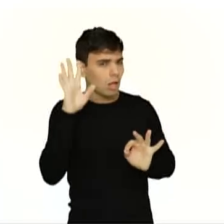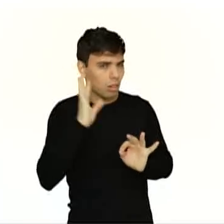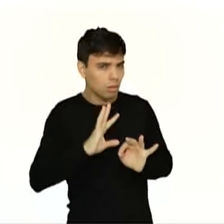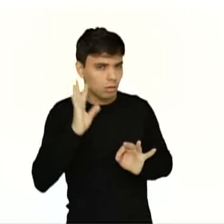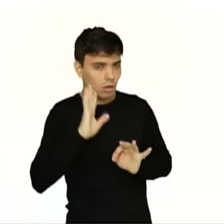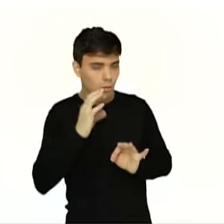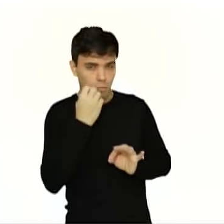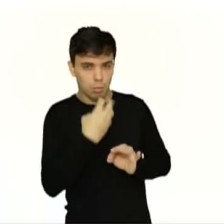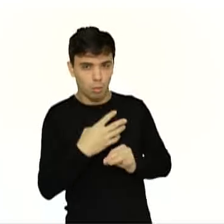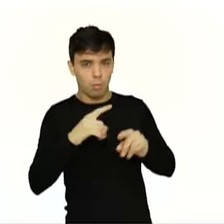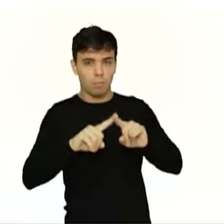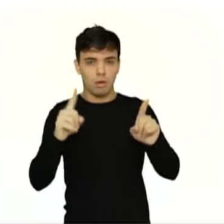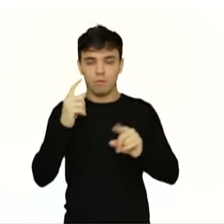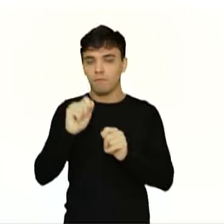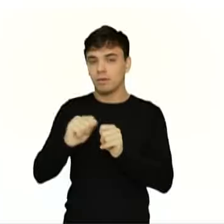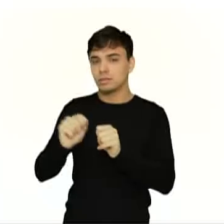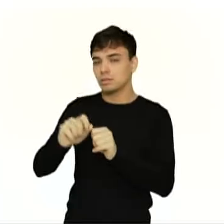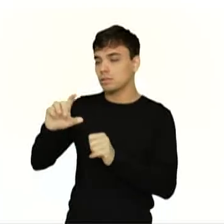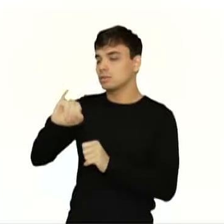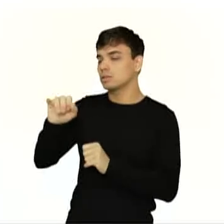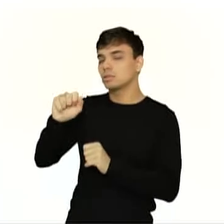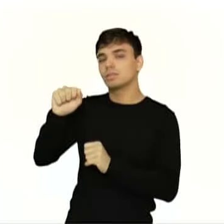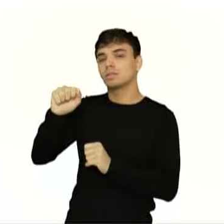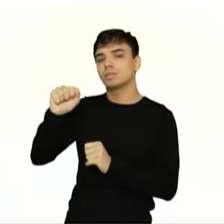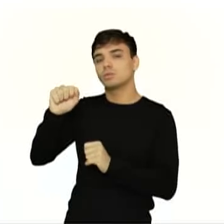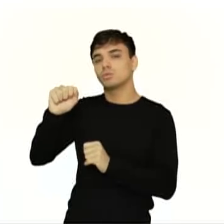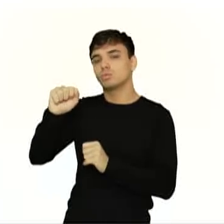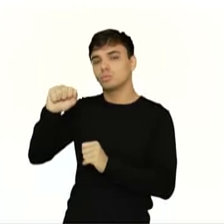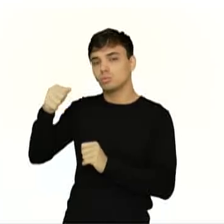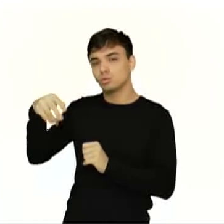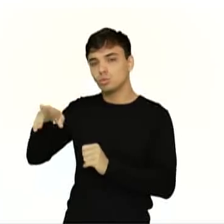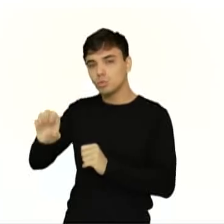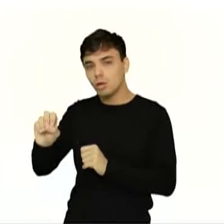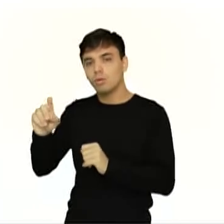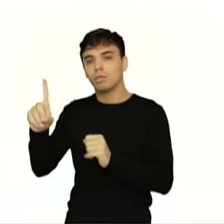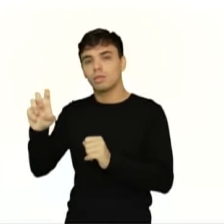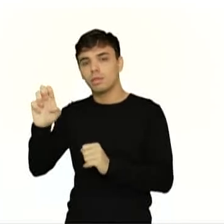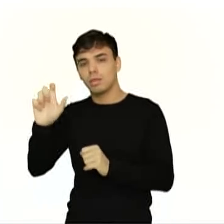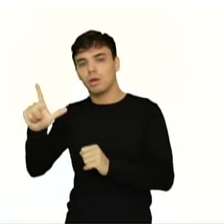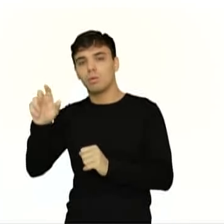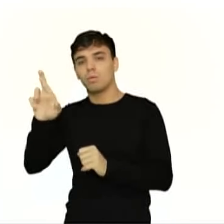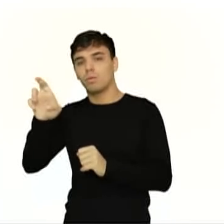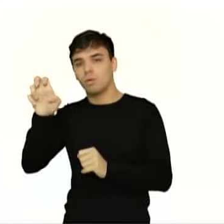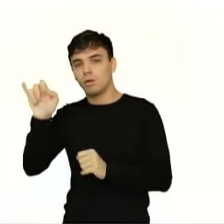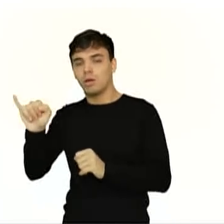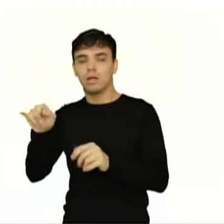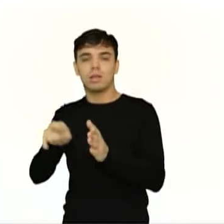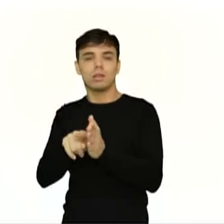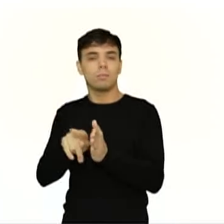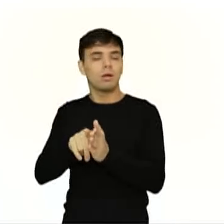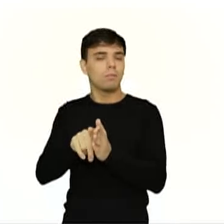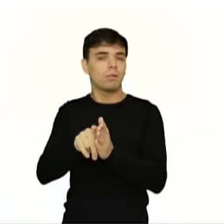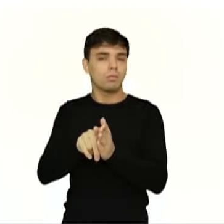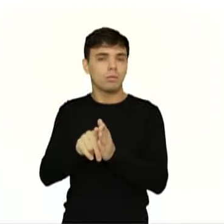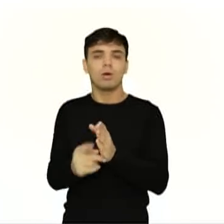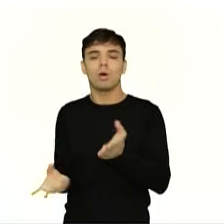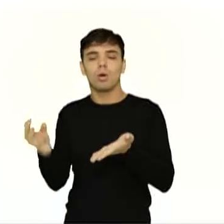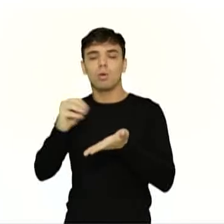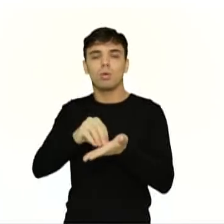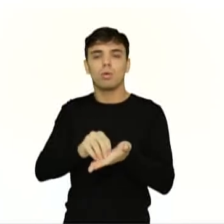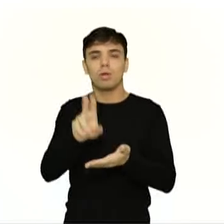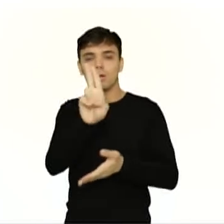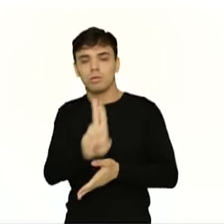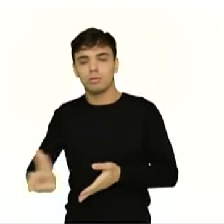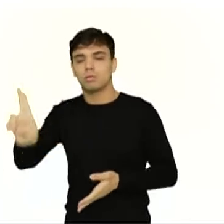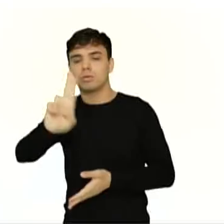quê? Fazer São João del Rei como capital do novo país, seria Minas Gerais, certo? Instalar uma universidade e uma casa